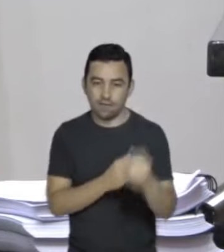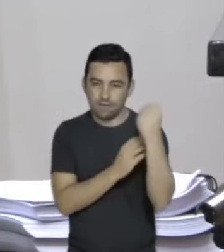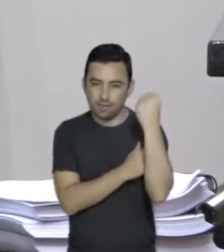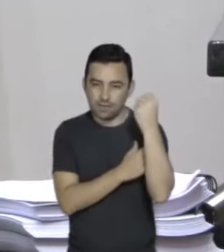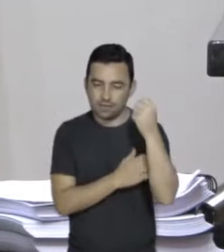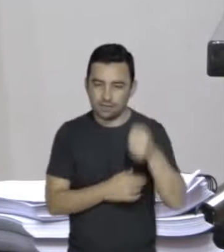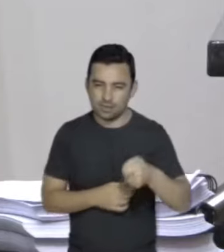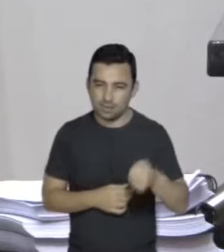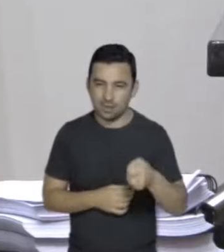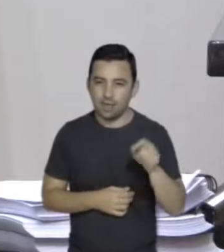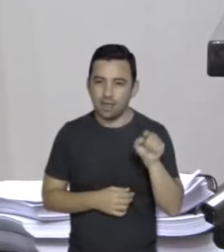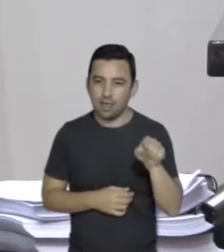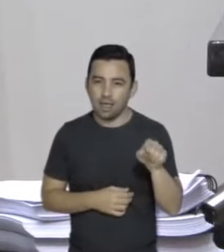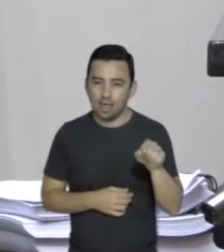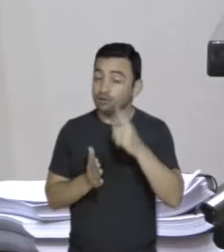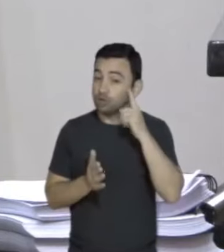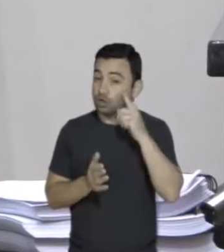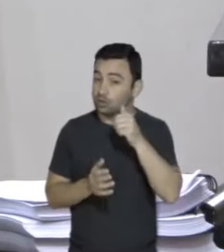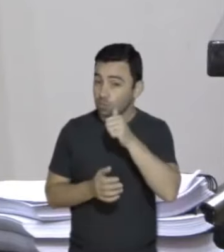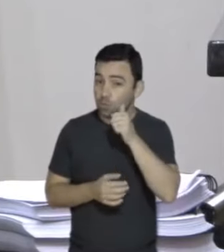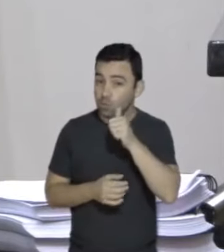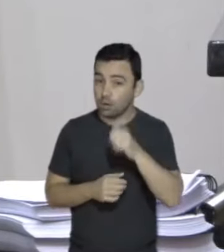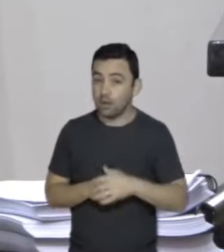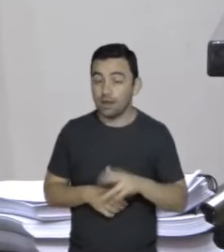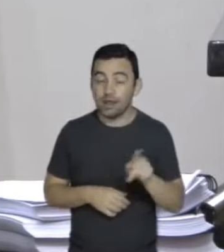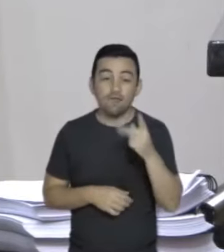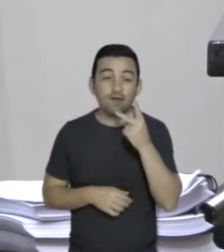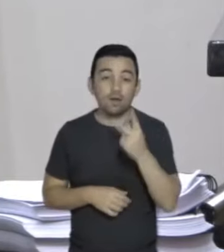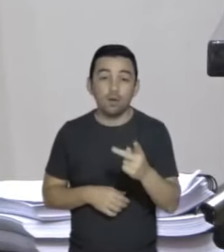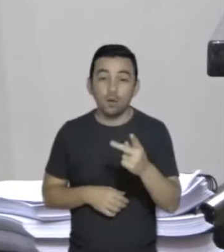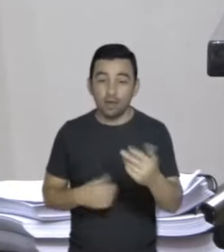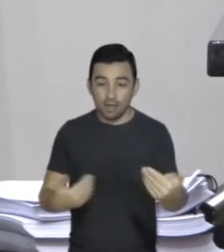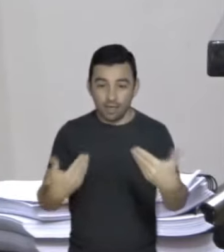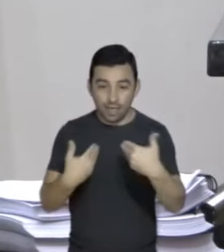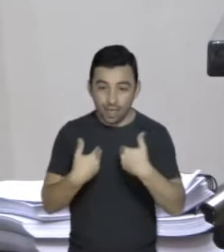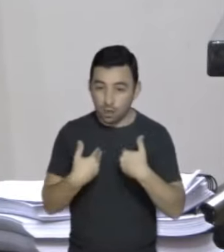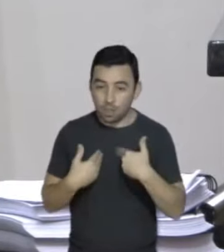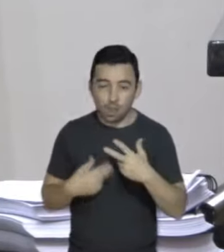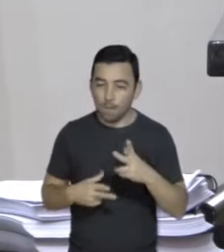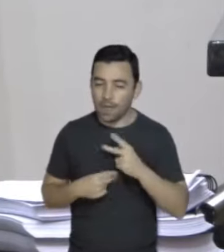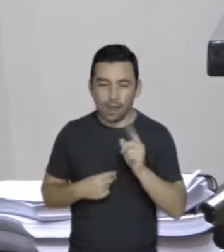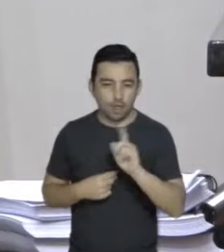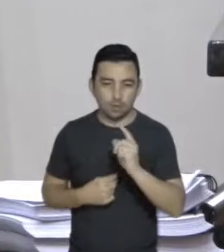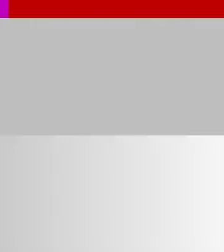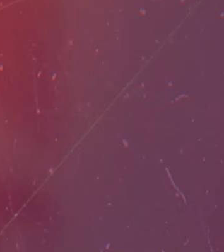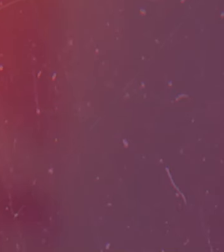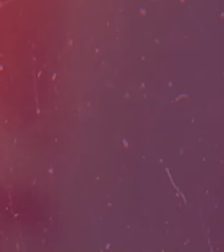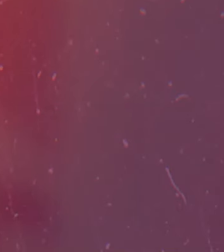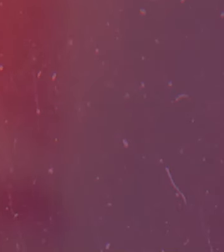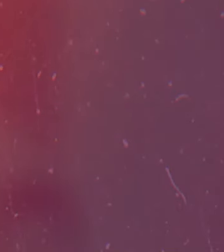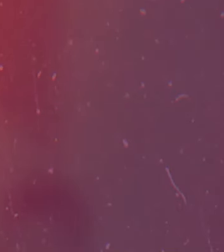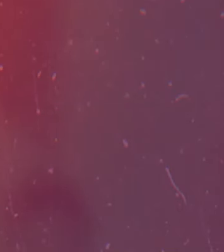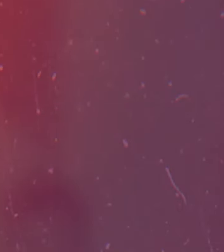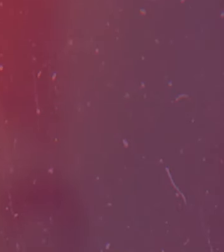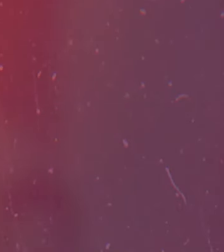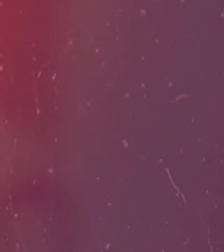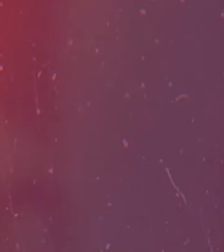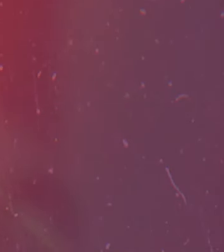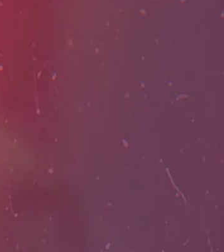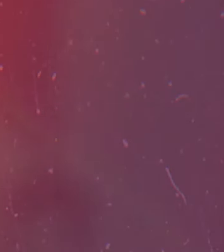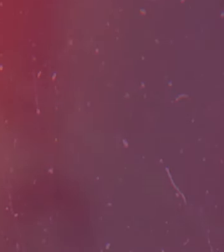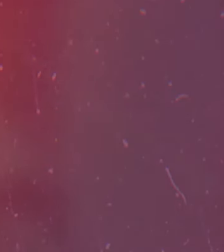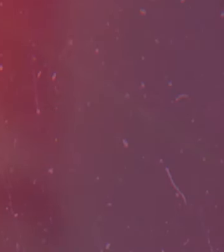casa subiu à tribuna para dizer que esta deputada não merecia a medalha Antonieta de Barros. Antonieta de Barros foi uma política